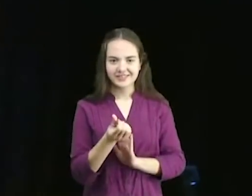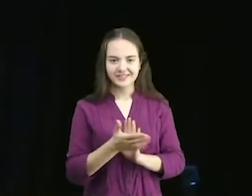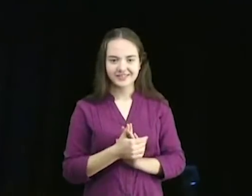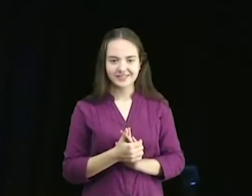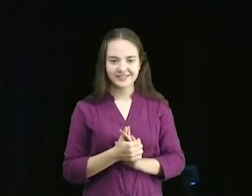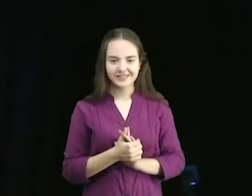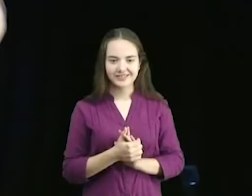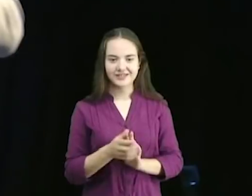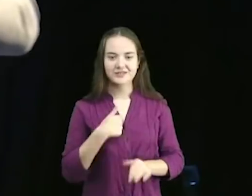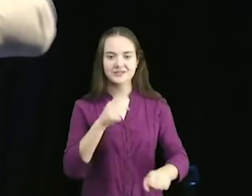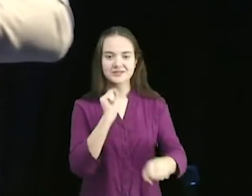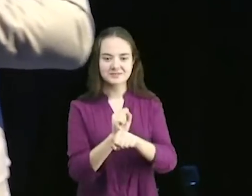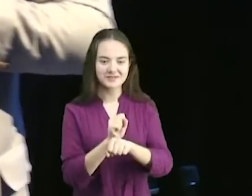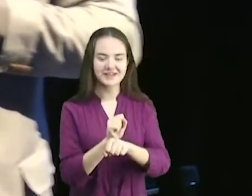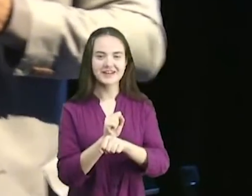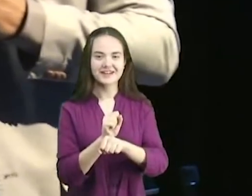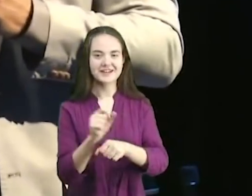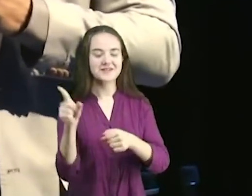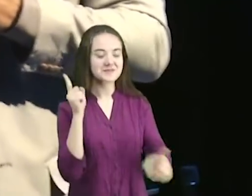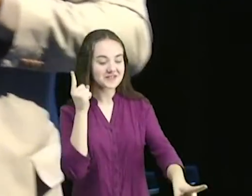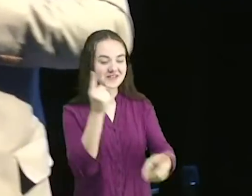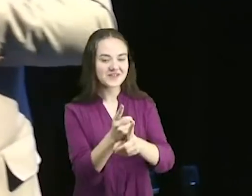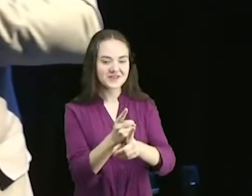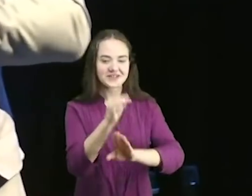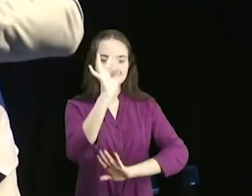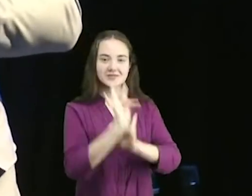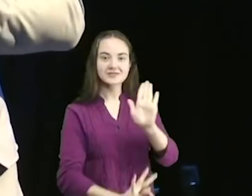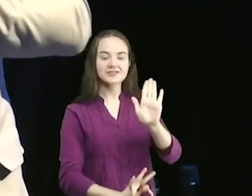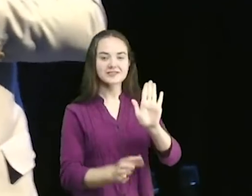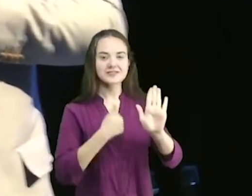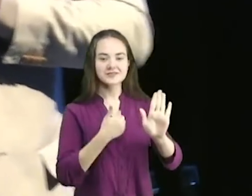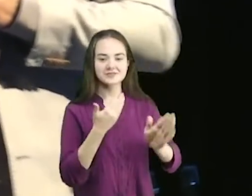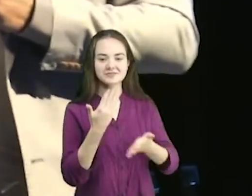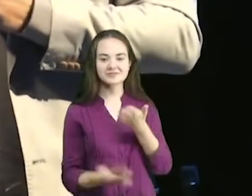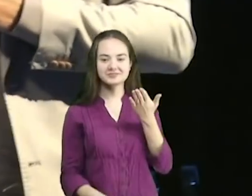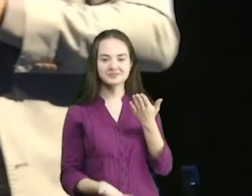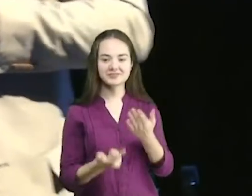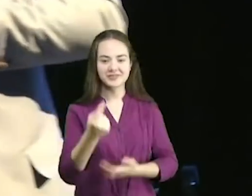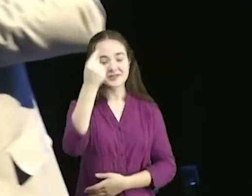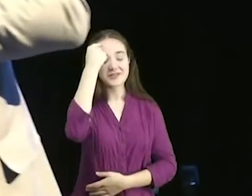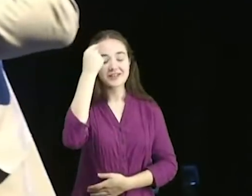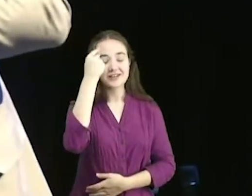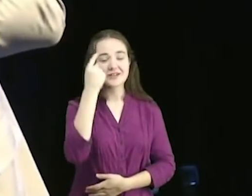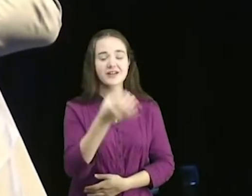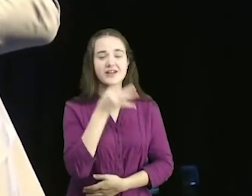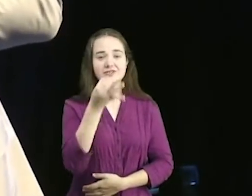eu vou ter que parar o sermão. Acha, Cristian, pelo amor de Deus, para eu não me perder. Eu achava que era 6:31.